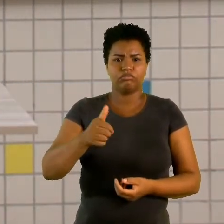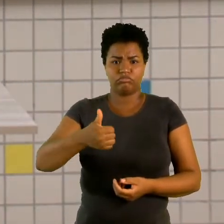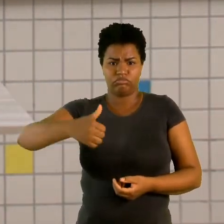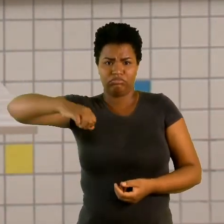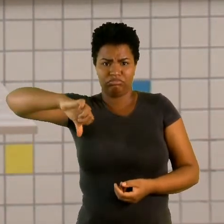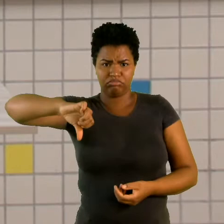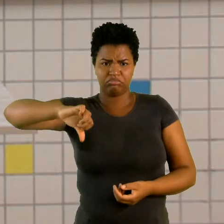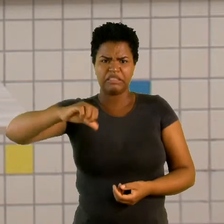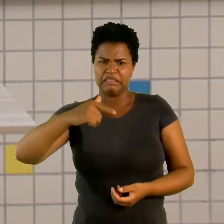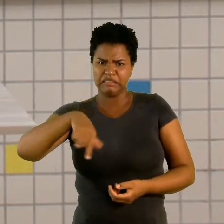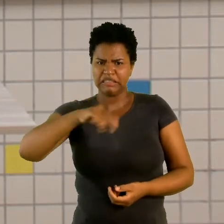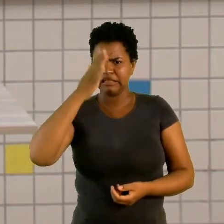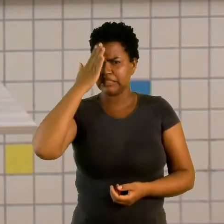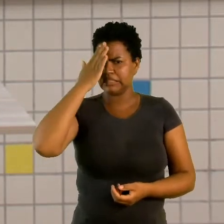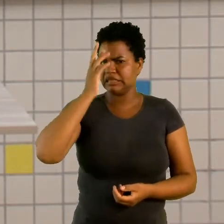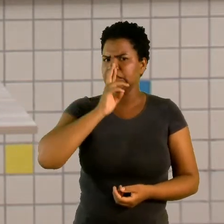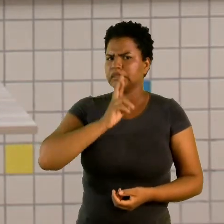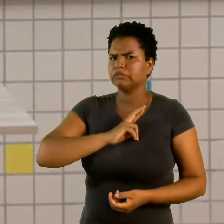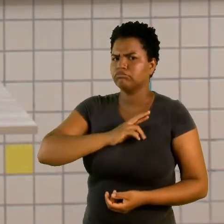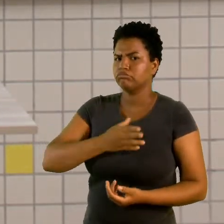Alguém sabe me responder?